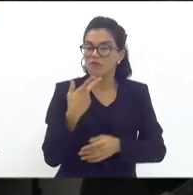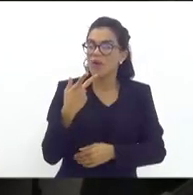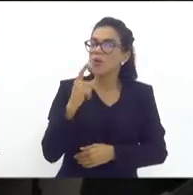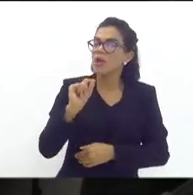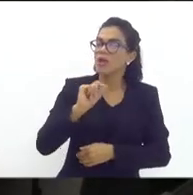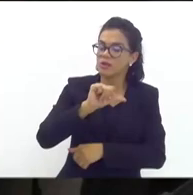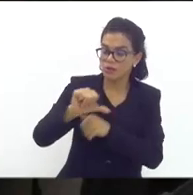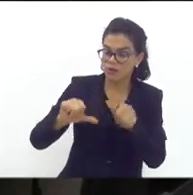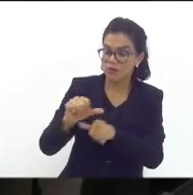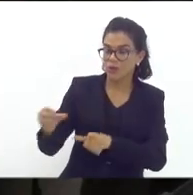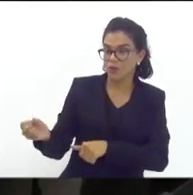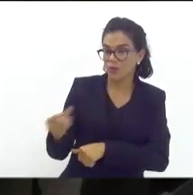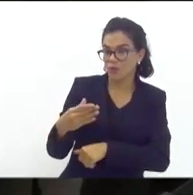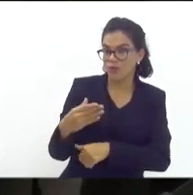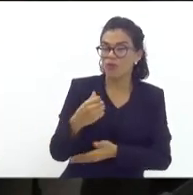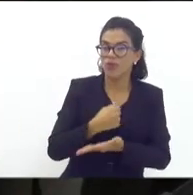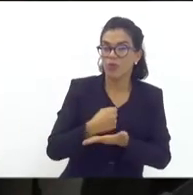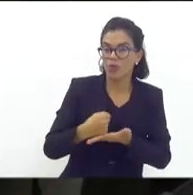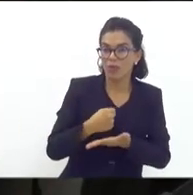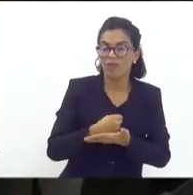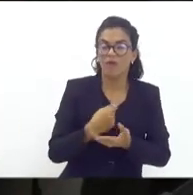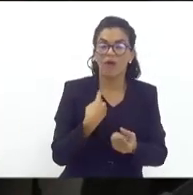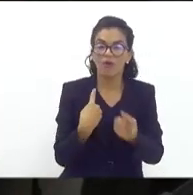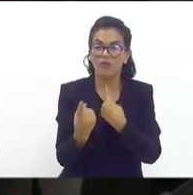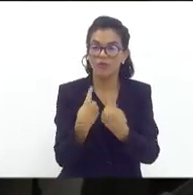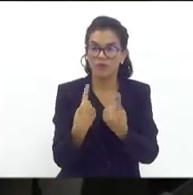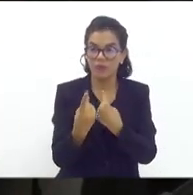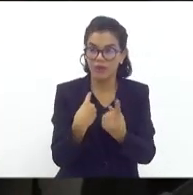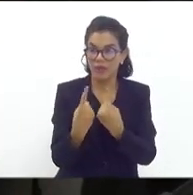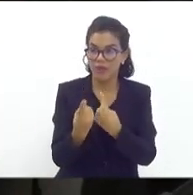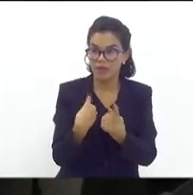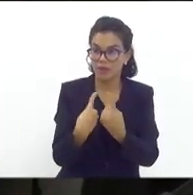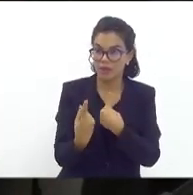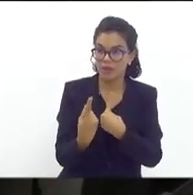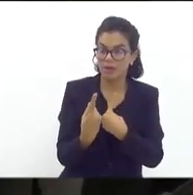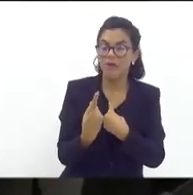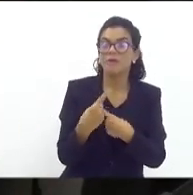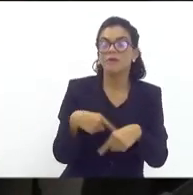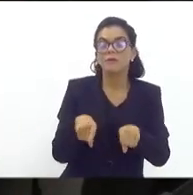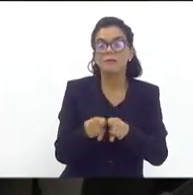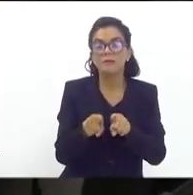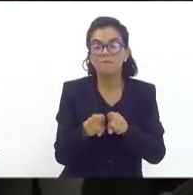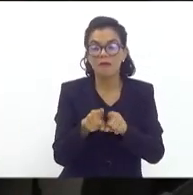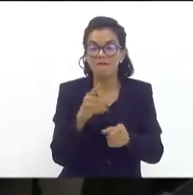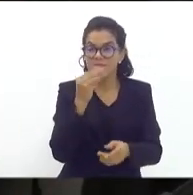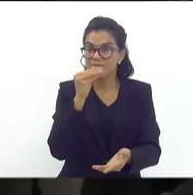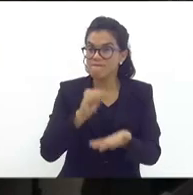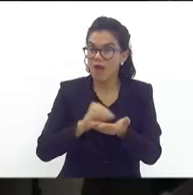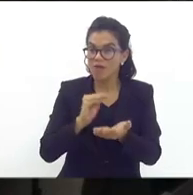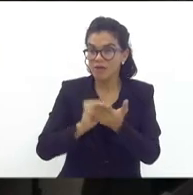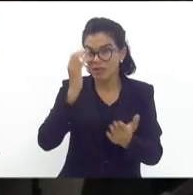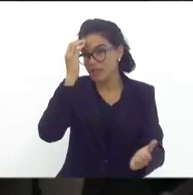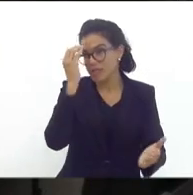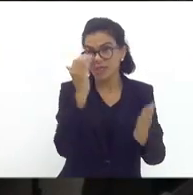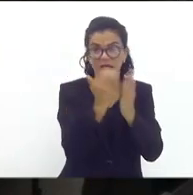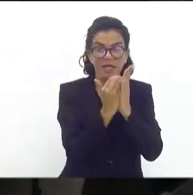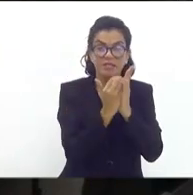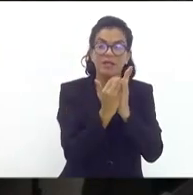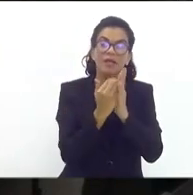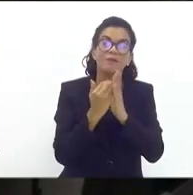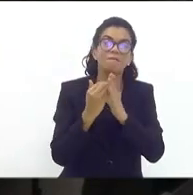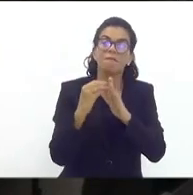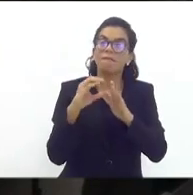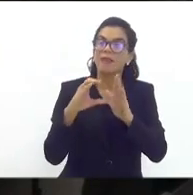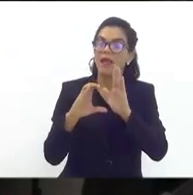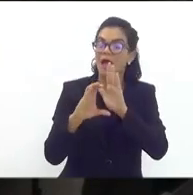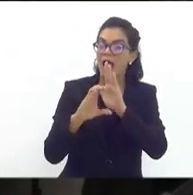renovação de uma concessão rodoviária em evidentes obediência a própria cláusula